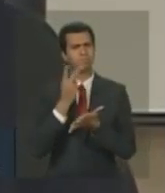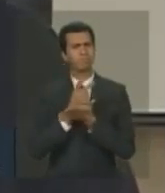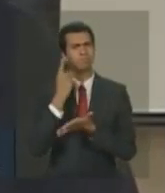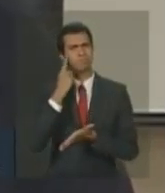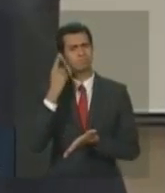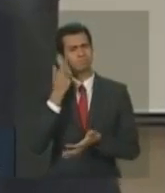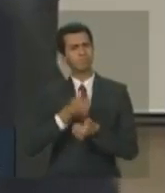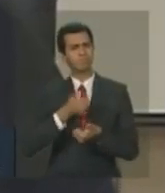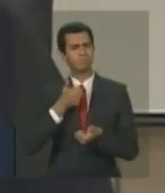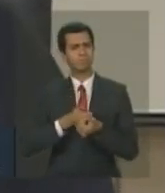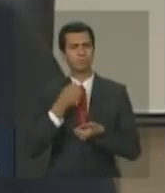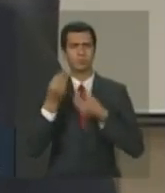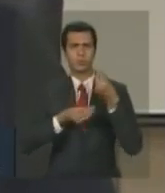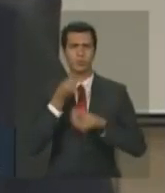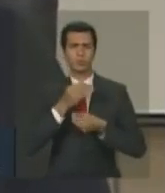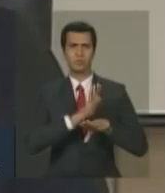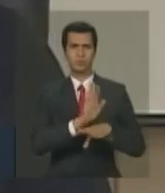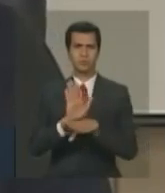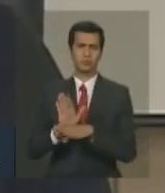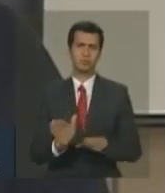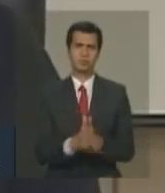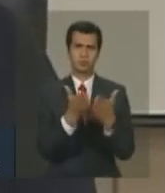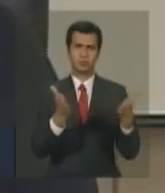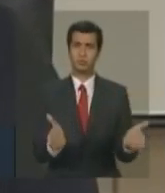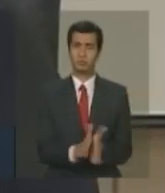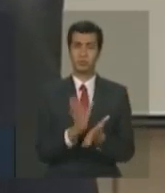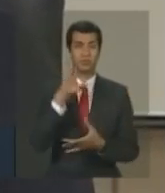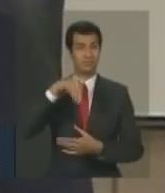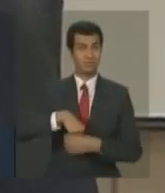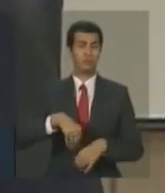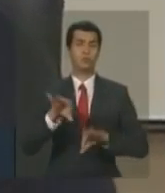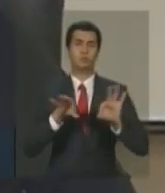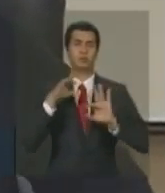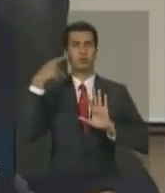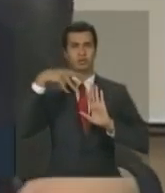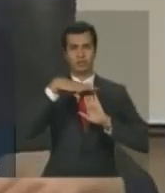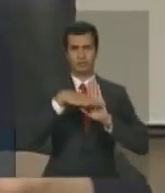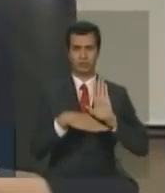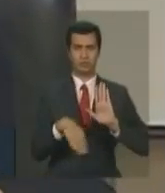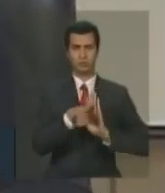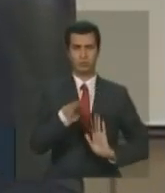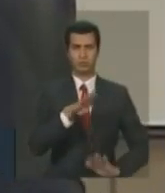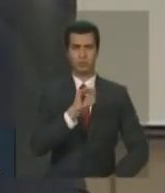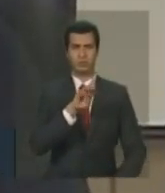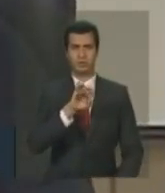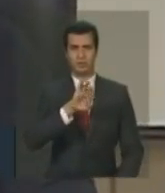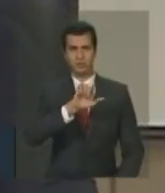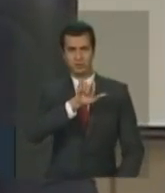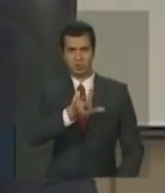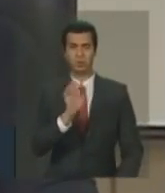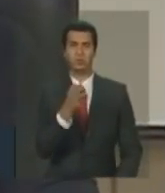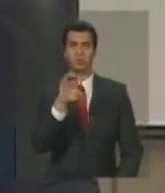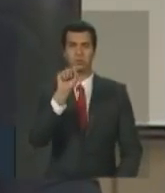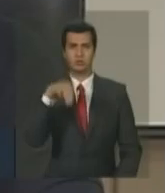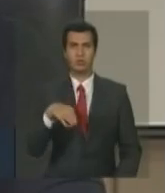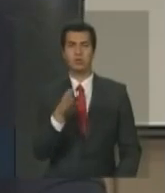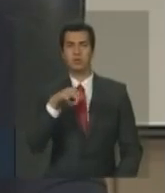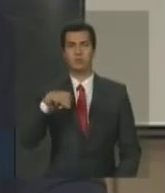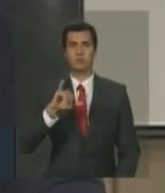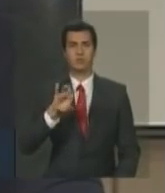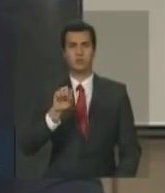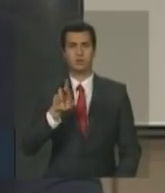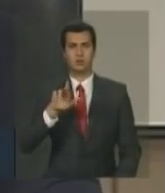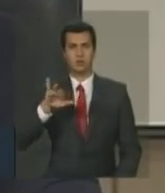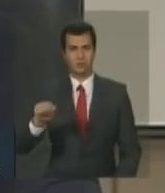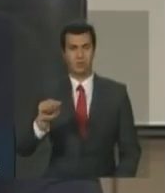lançado Brasil Sem Miséria. A nossa agenda é exatamente de redução das desigualdades, considerando não